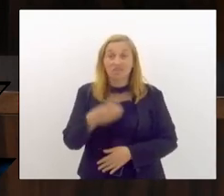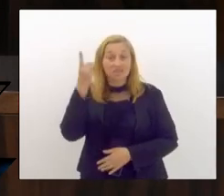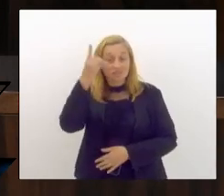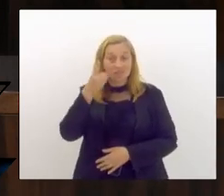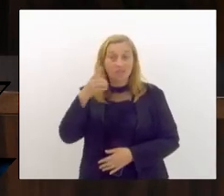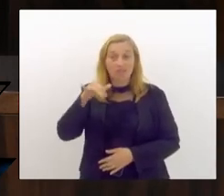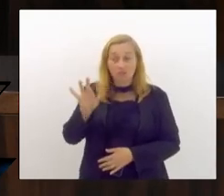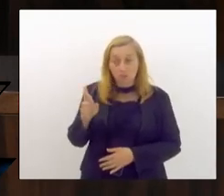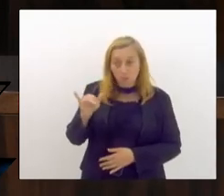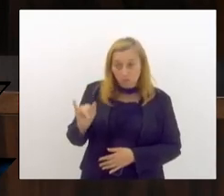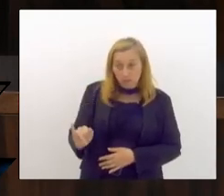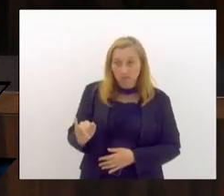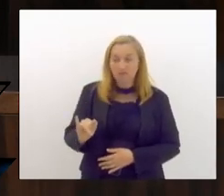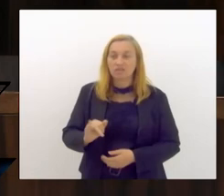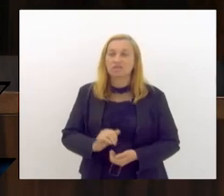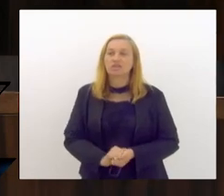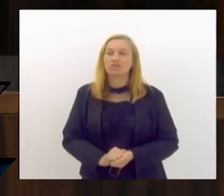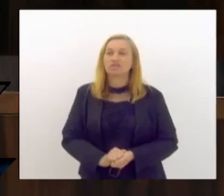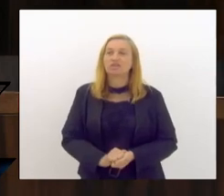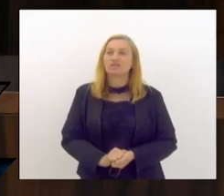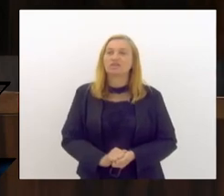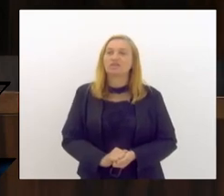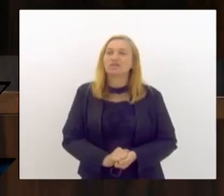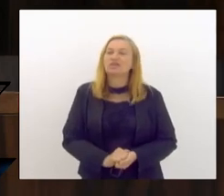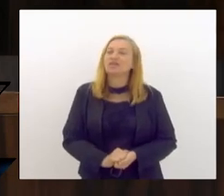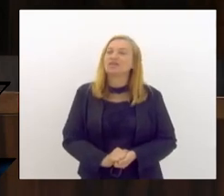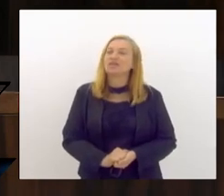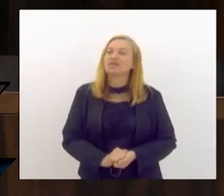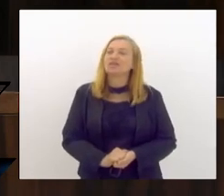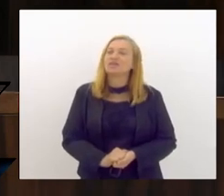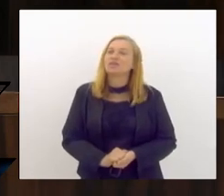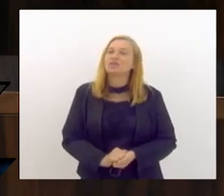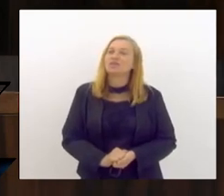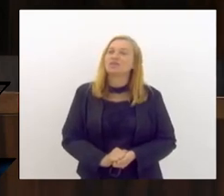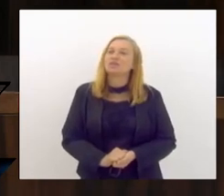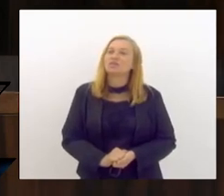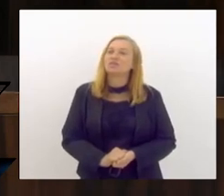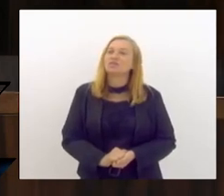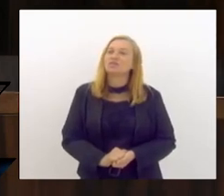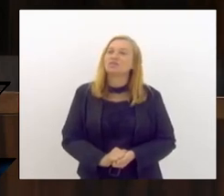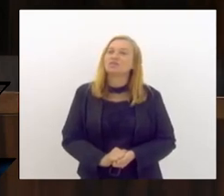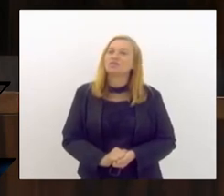Yuri, enquanto o deputado Luiz Paulo sobe, só fazer